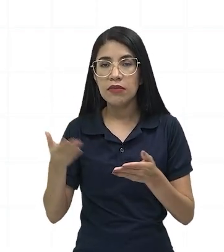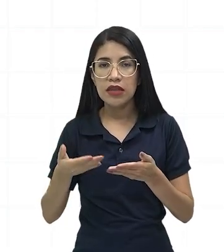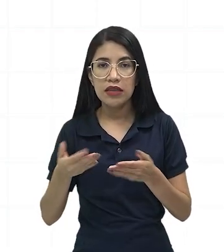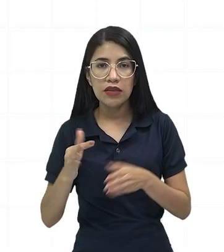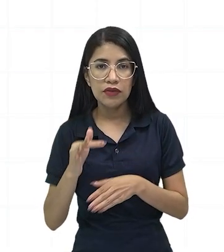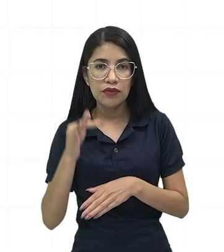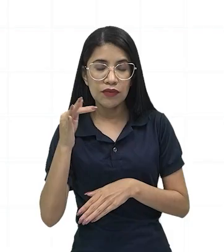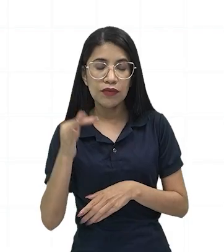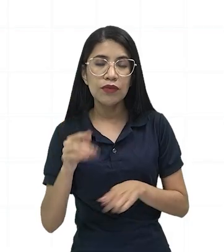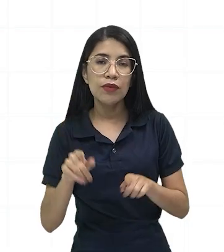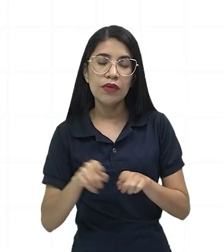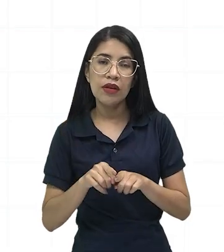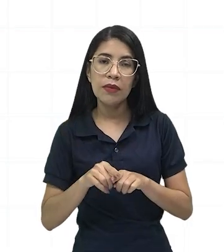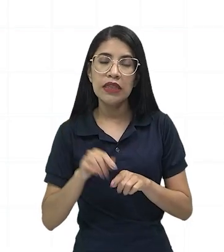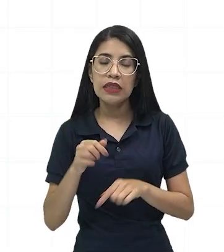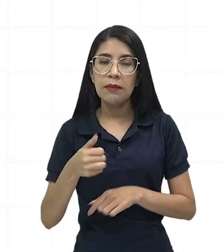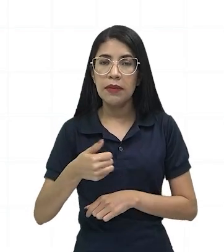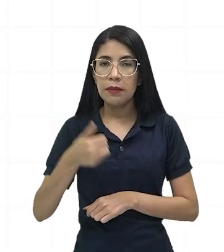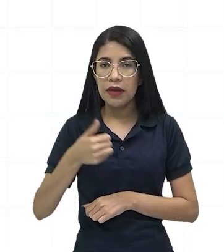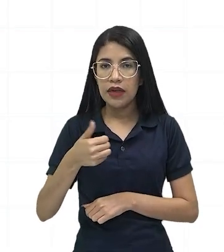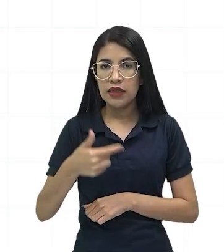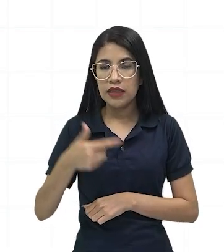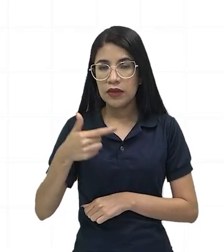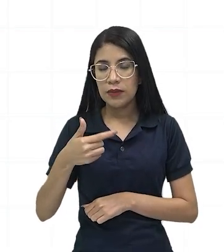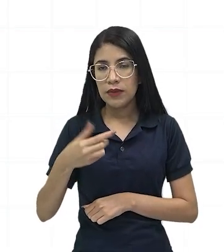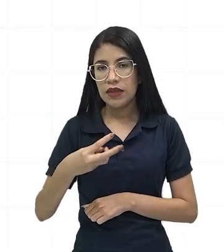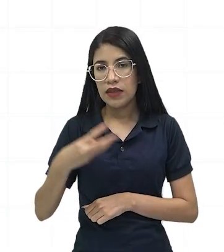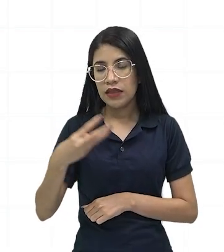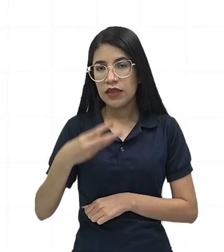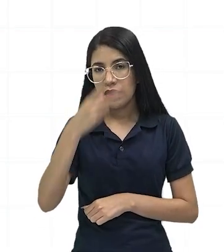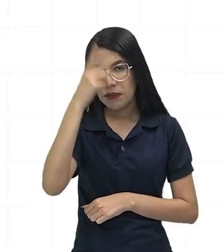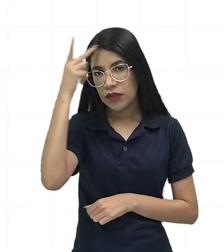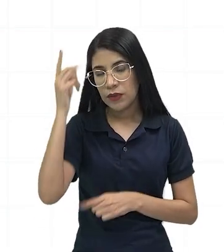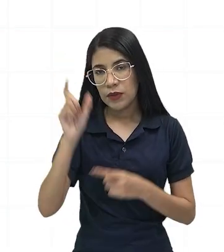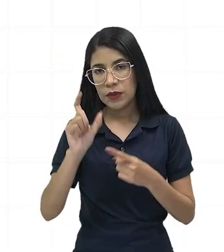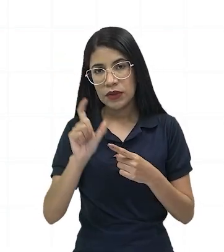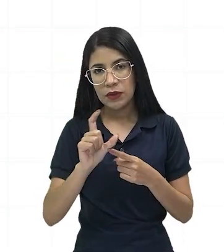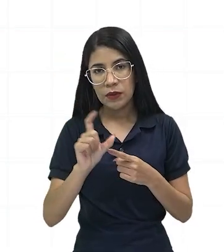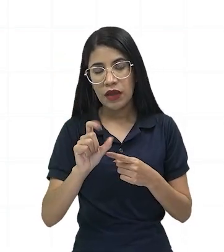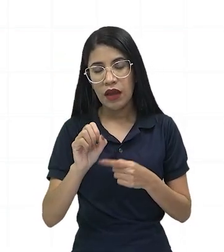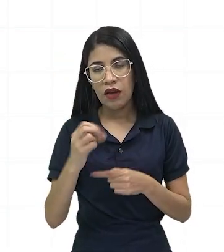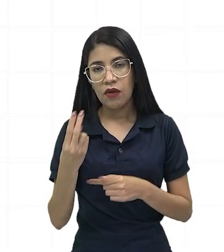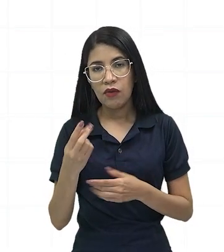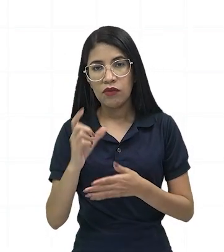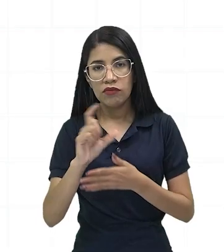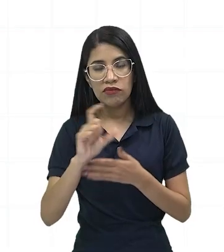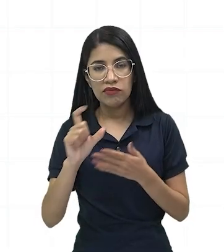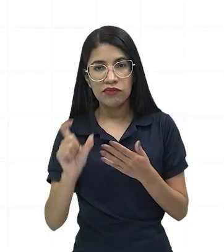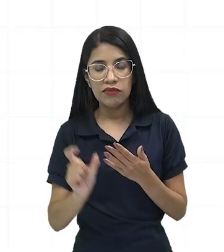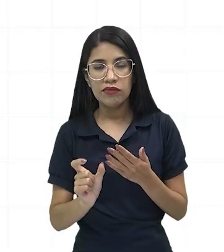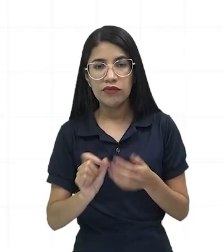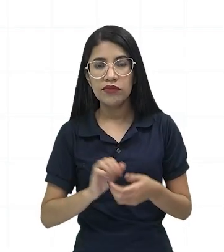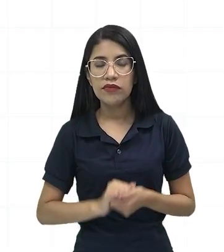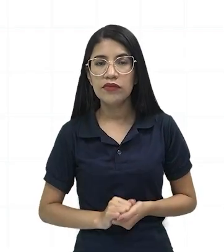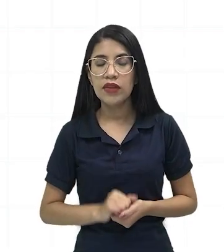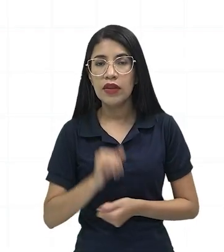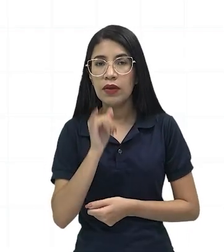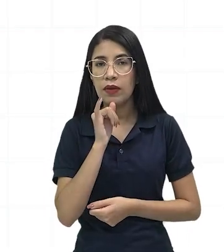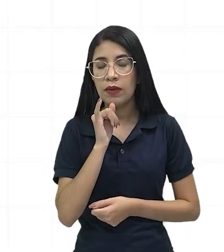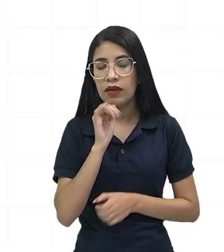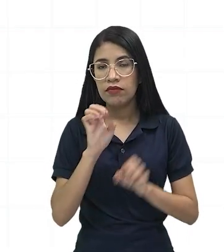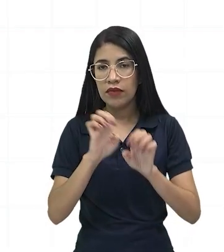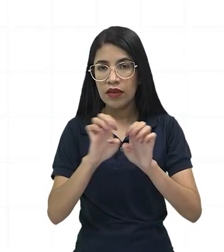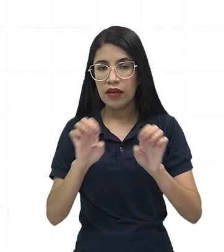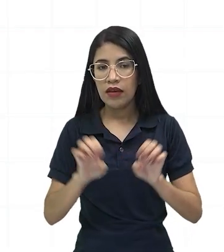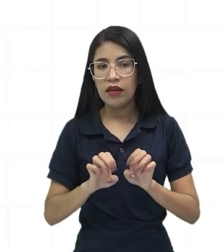futuro e vou saber se ele está na primeira, segunda ou terceira pessoa do singular e do plural. Então eu tenho ali a minha